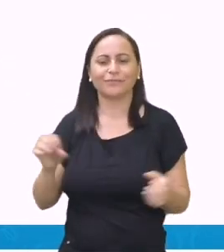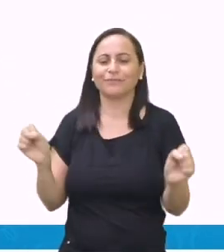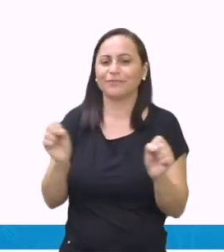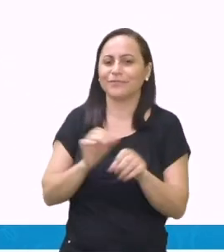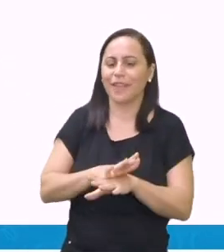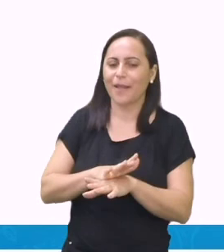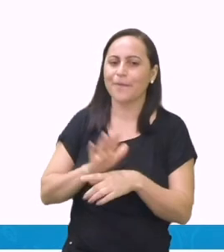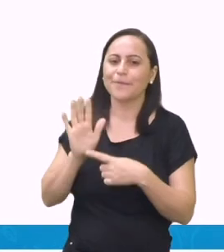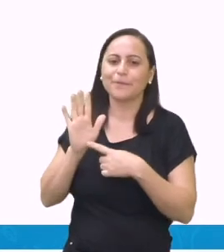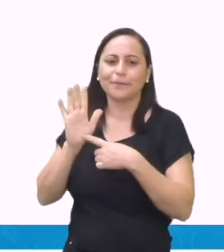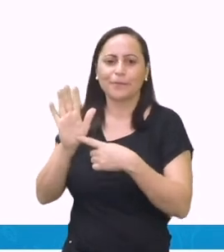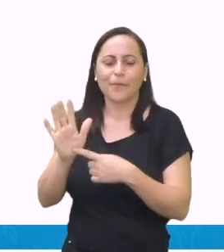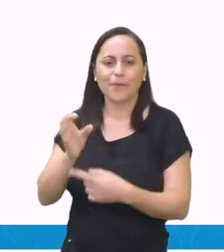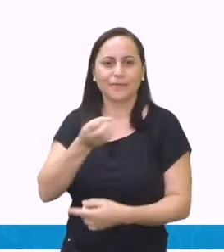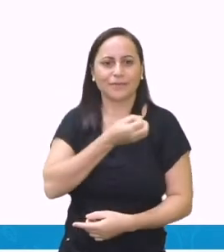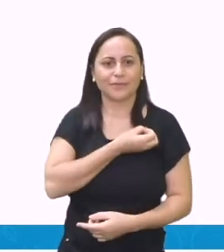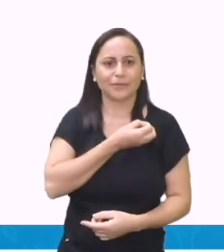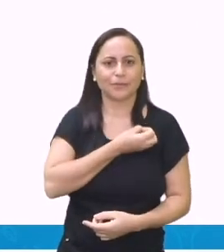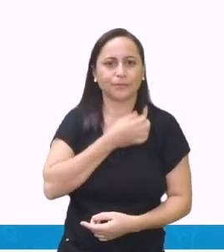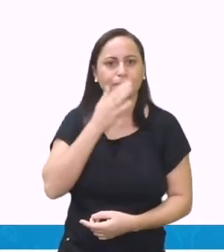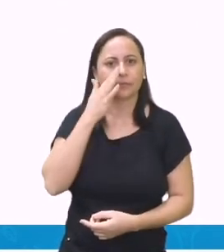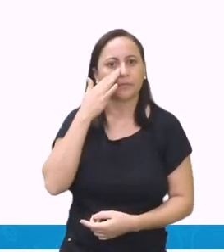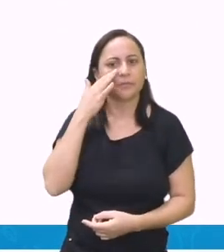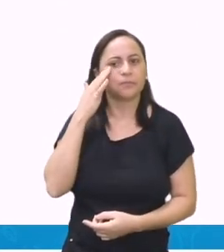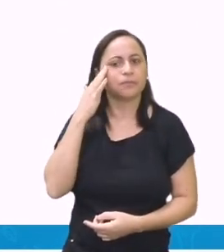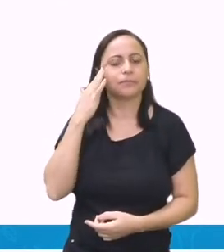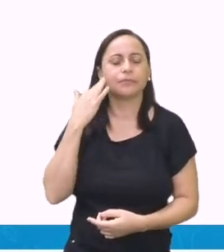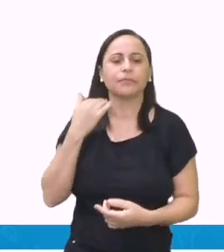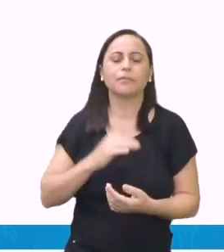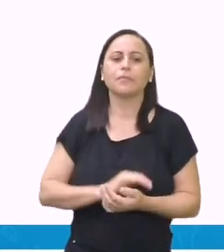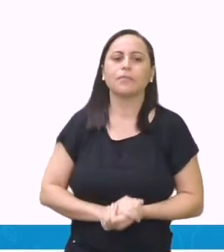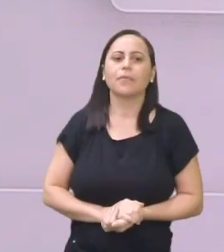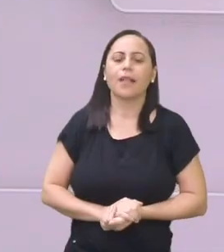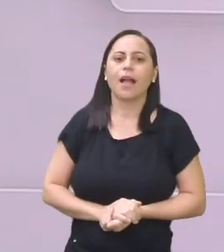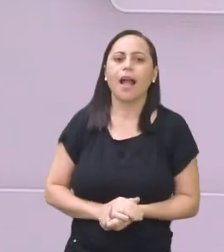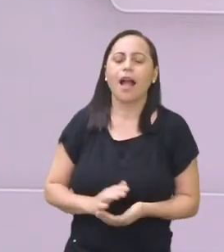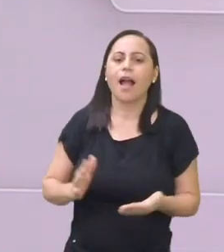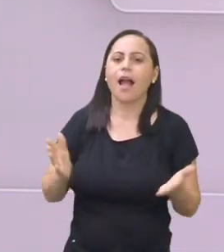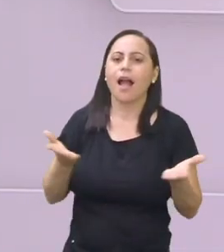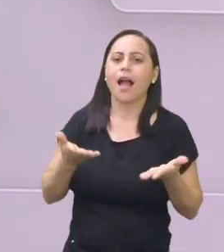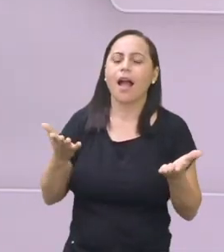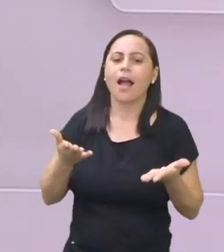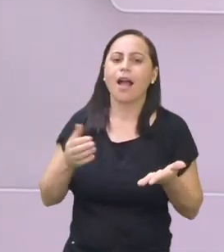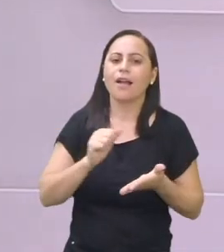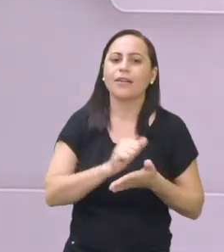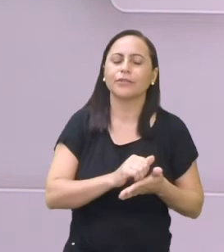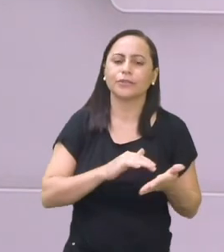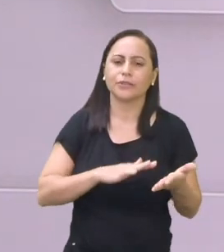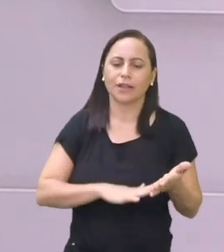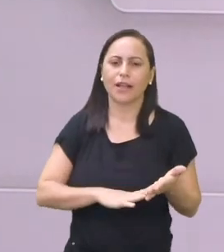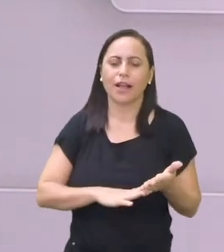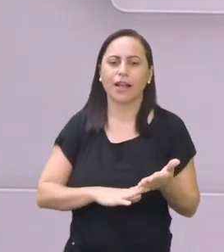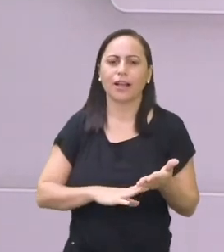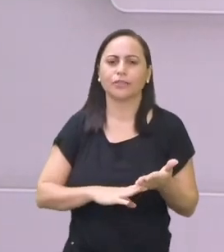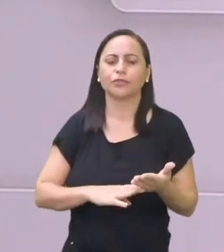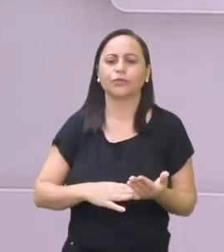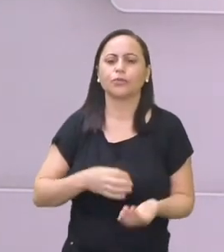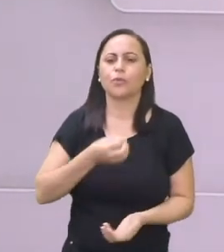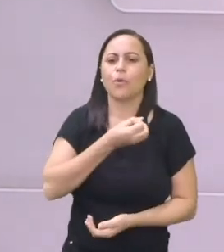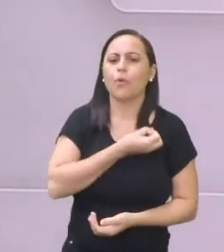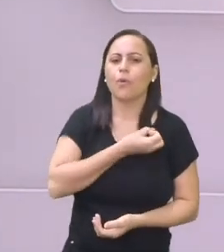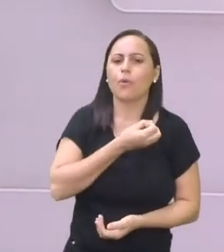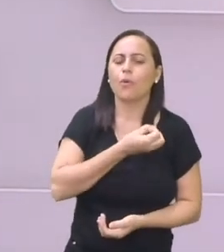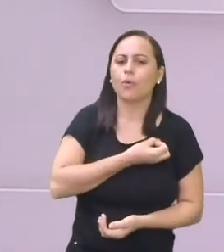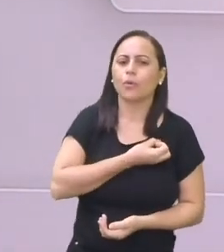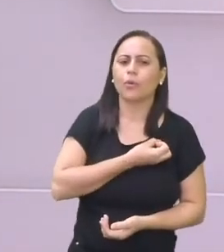representação desses números. Agora as atividades com números ordinais. Vocês lembram que são números ordinais?